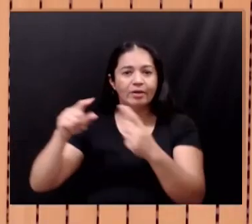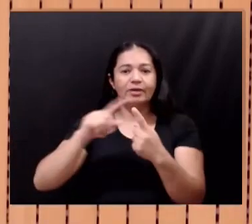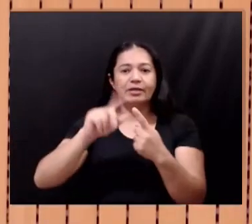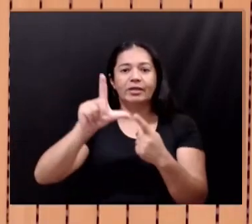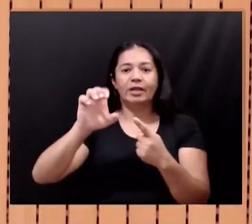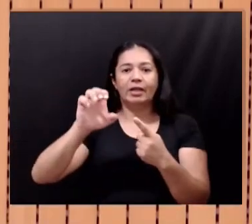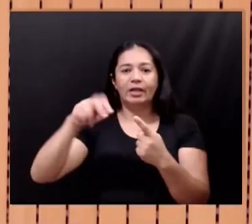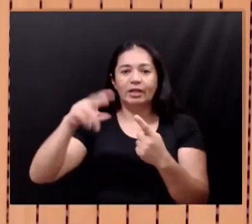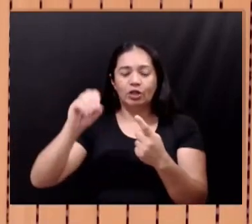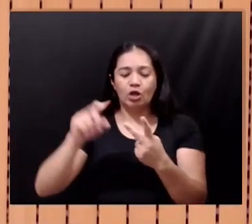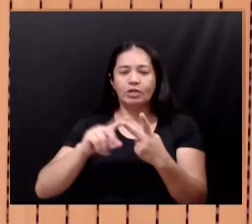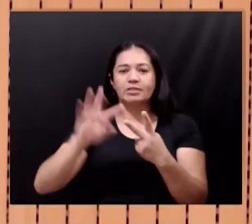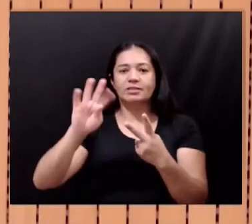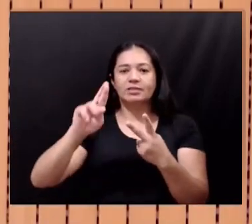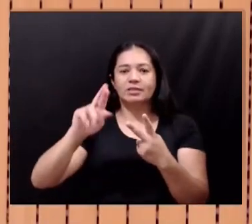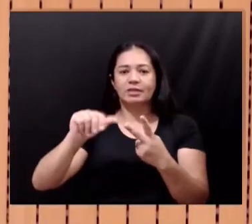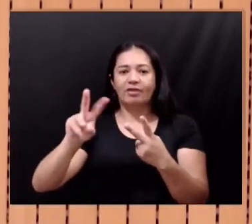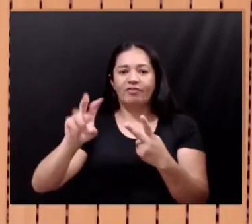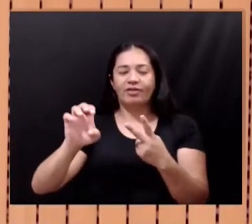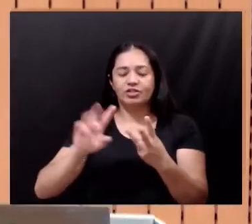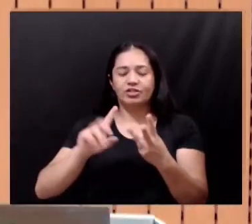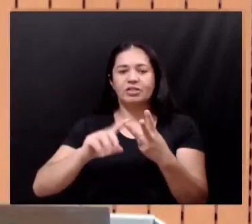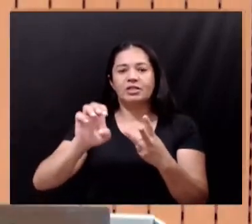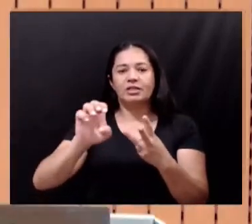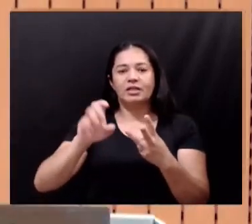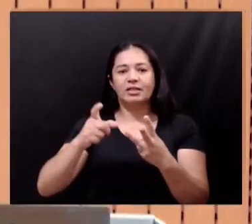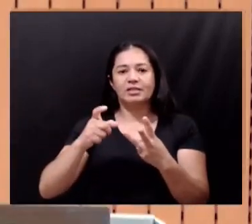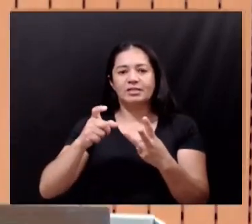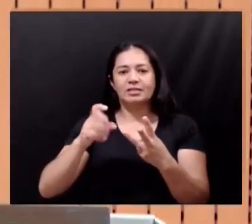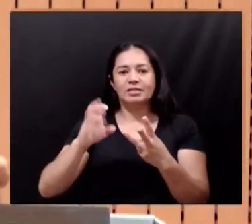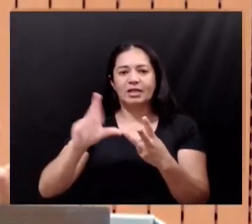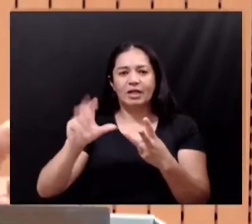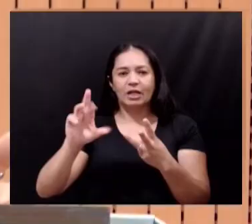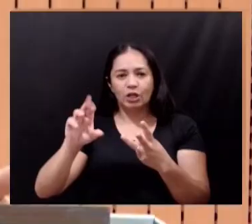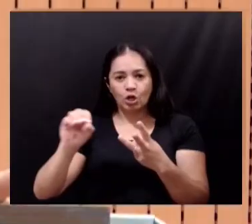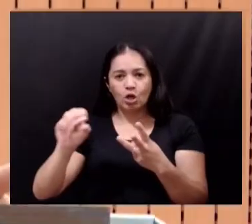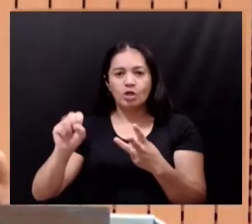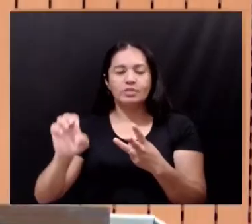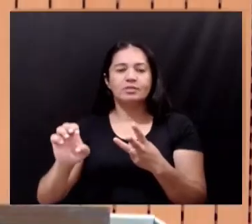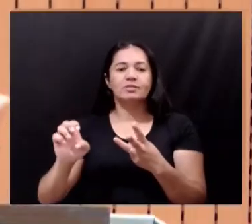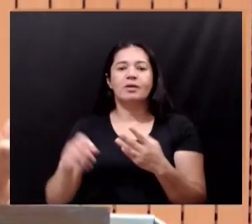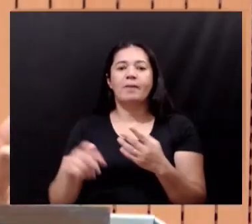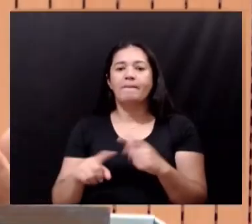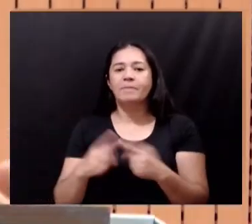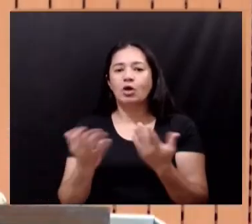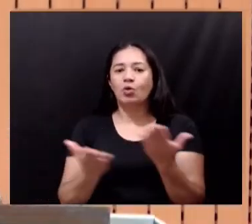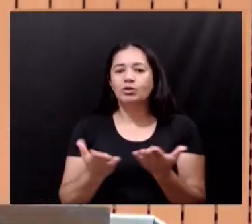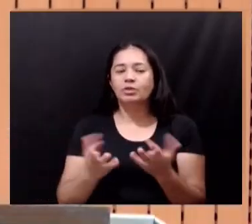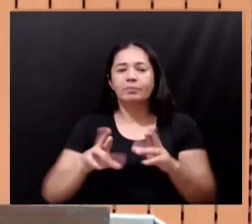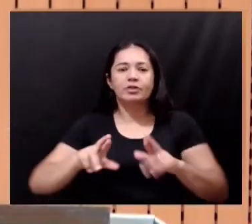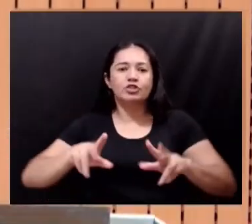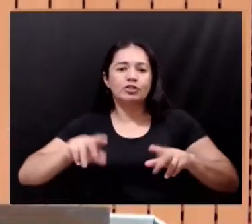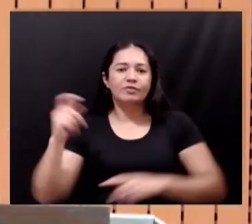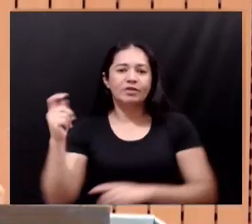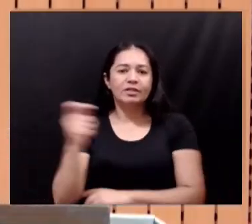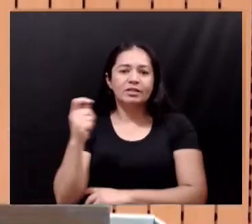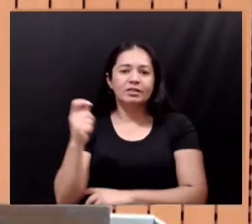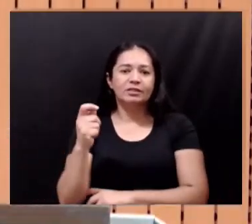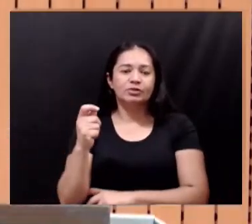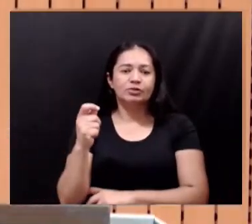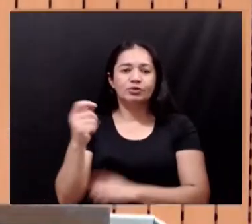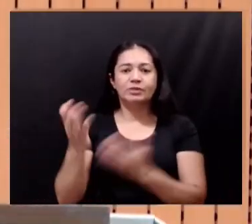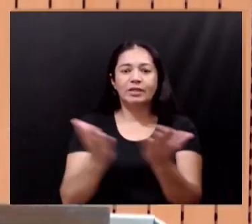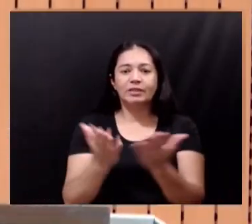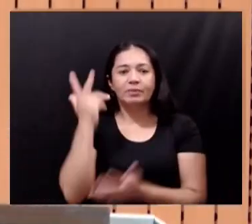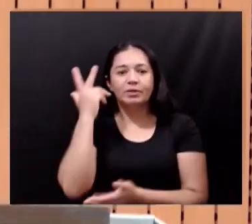e esclerose tuberosa. Do aspecto do tratamento, o que diferencia as associações do tratamento convencional é que as associações